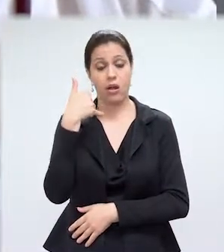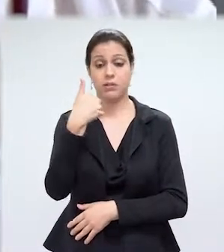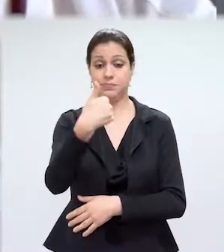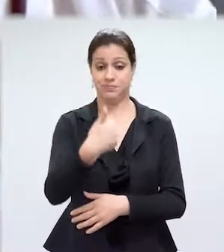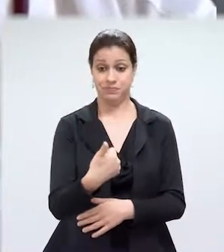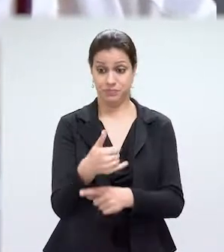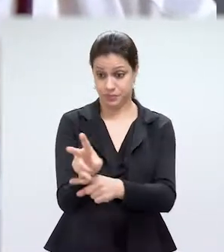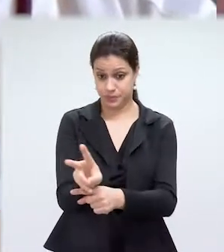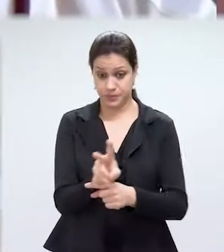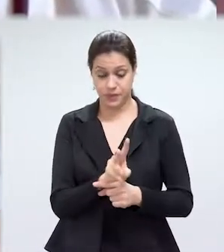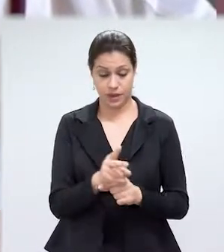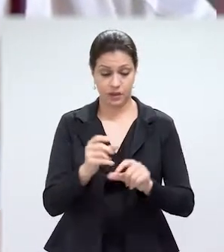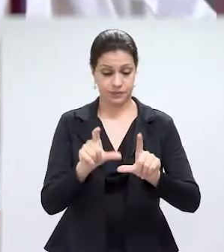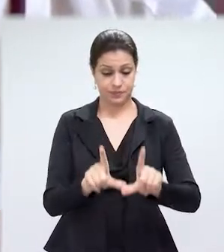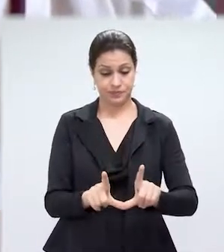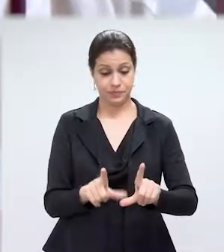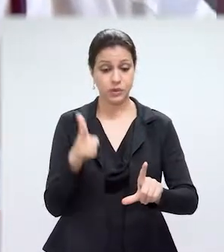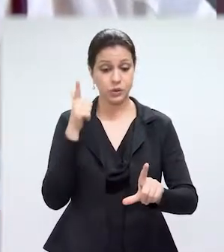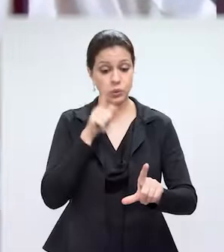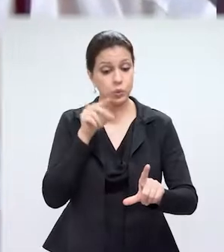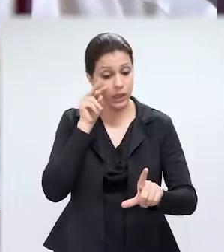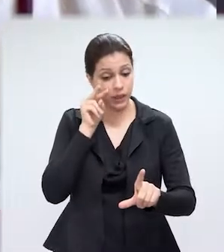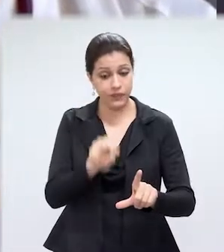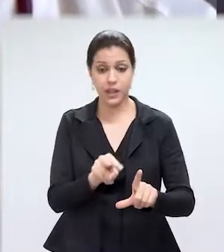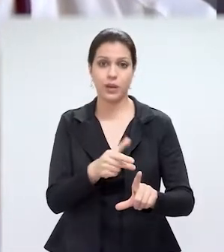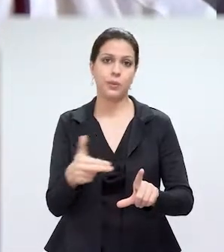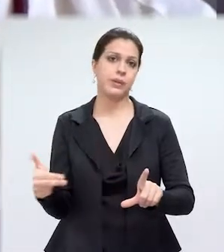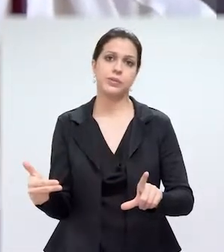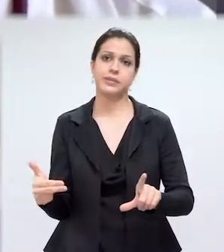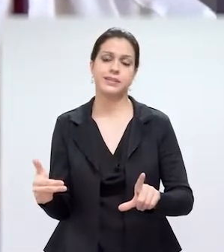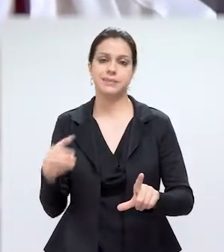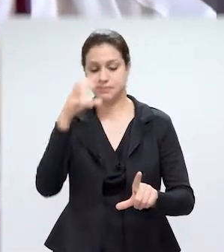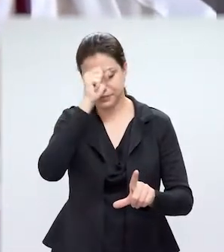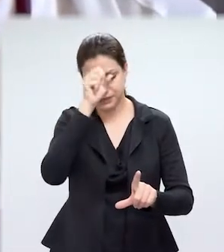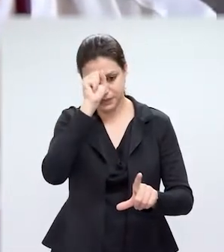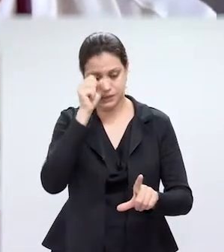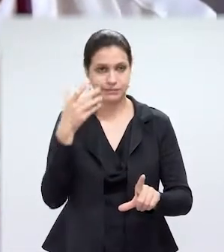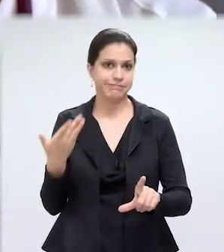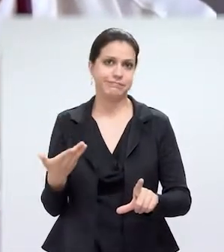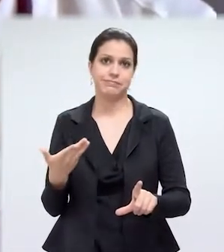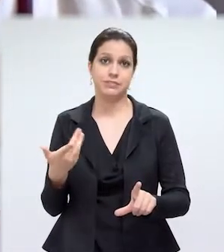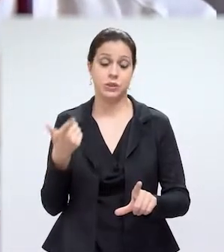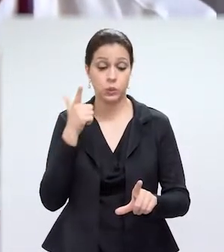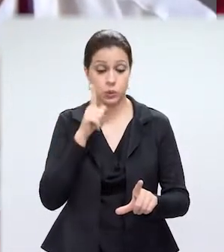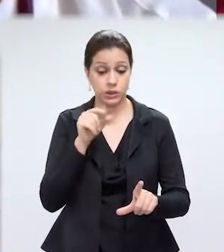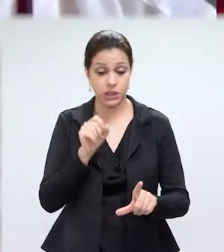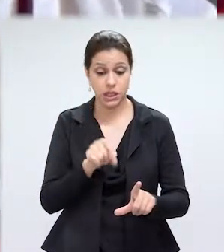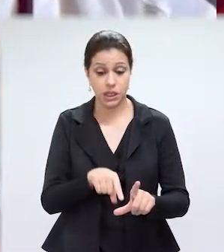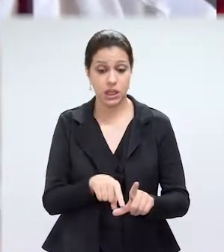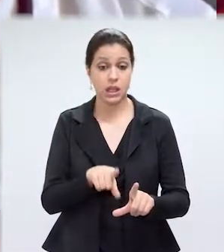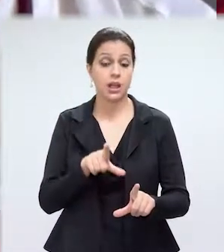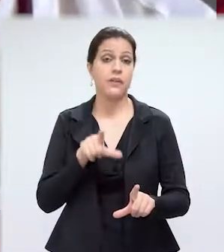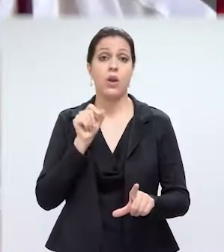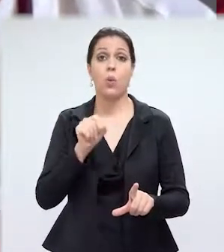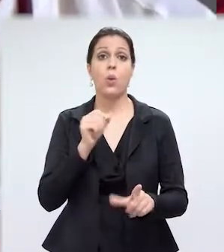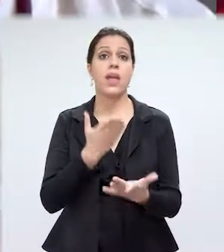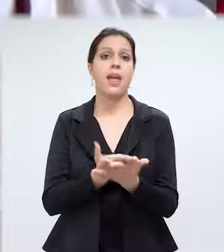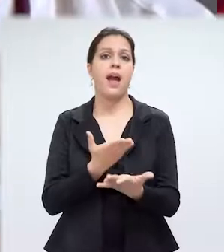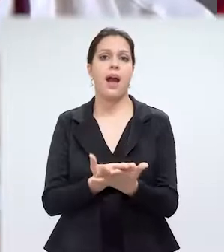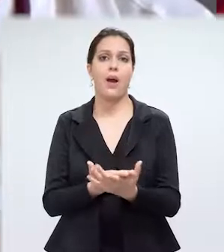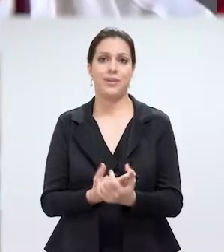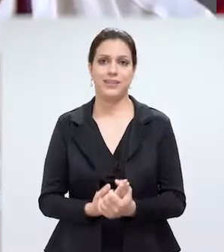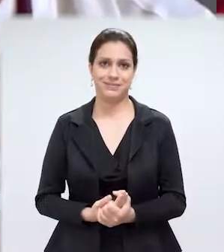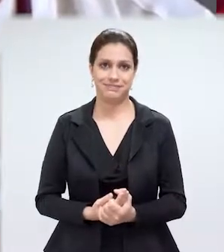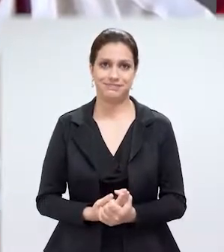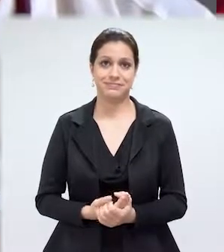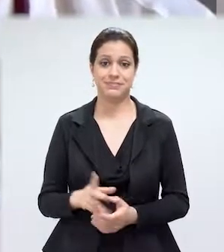mãe no serviço chegar com o celular para ele acompanhar alguma coisa, para ele ligar e